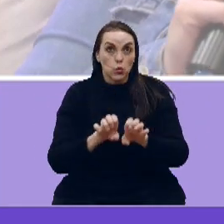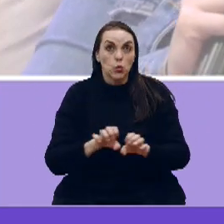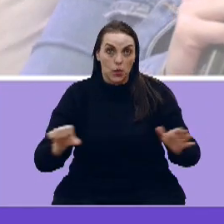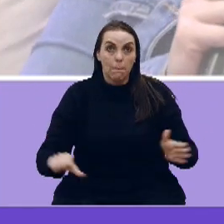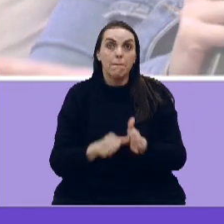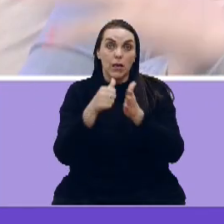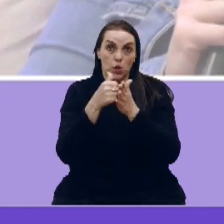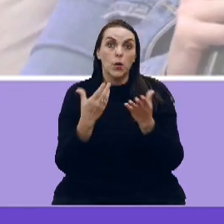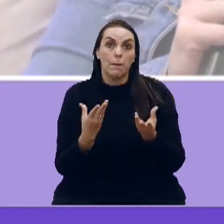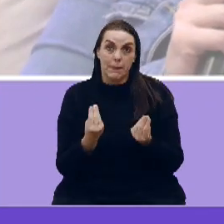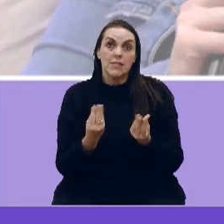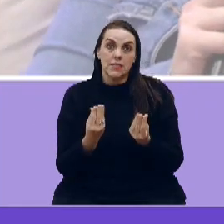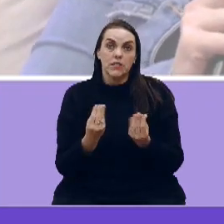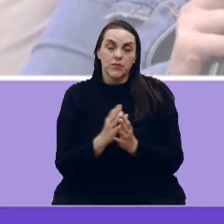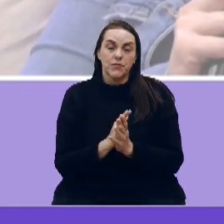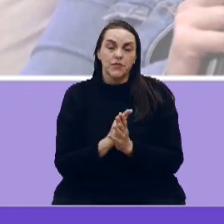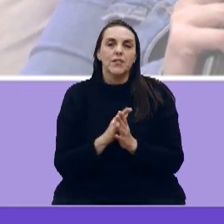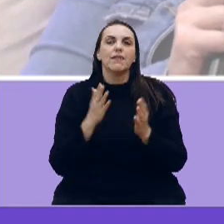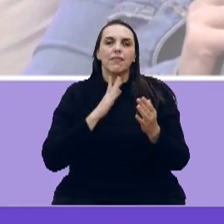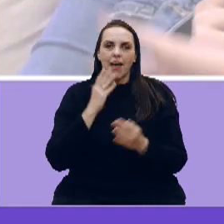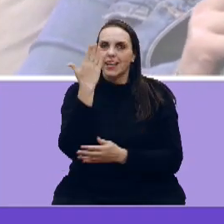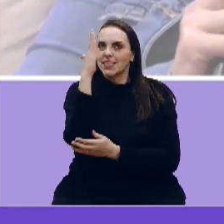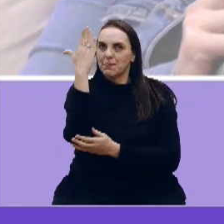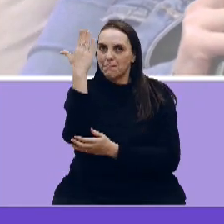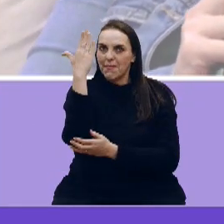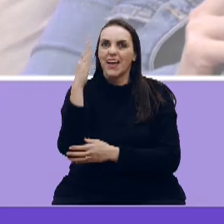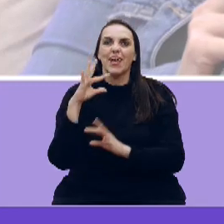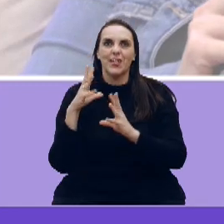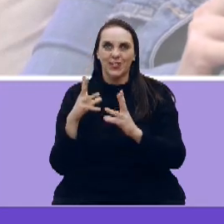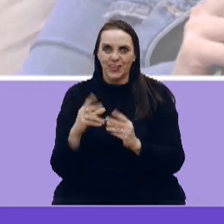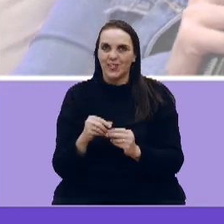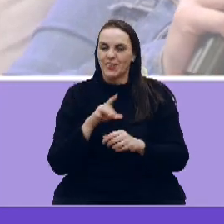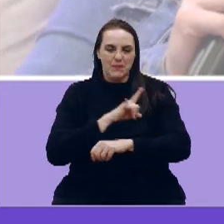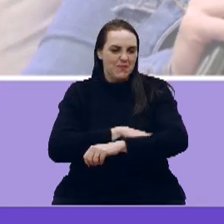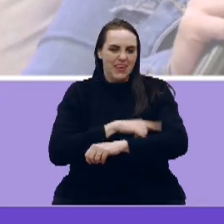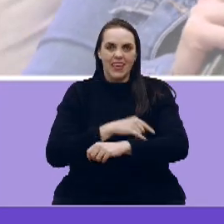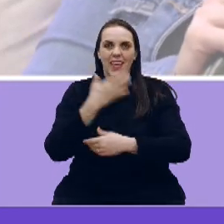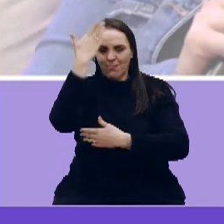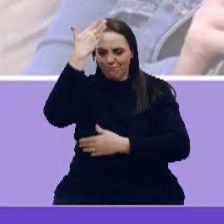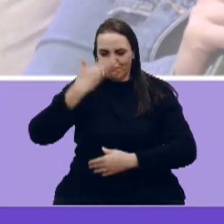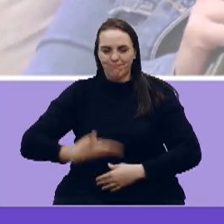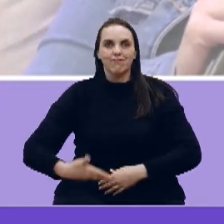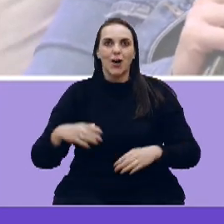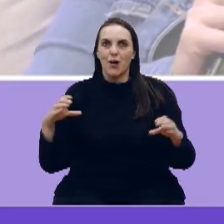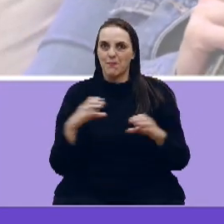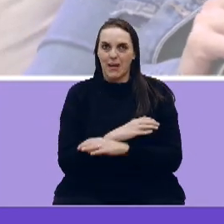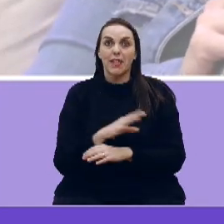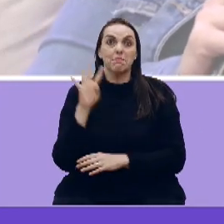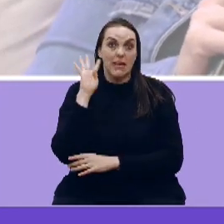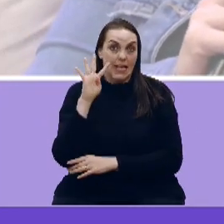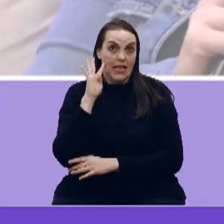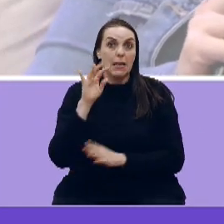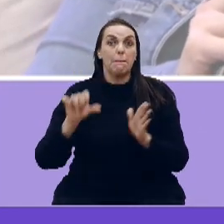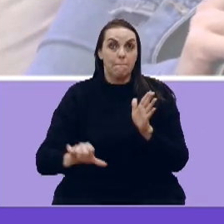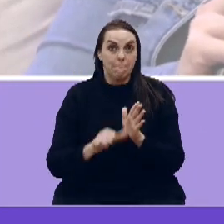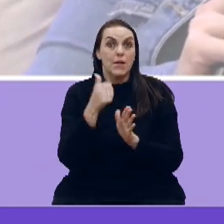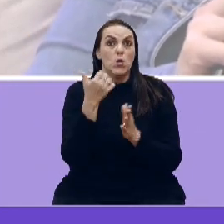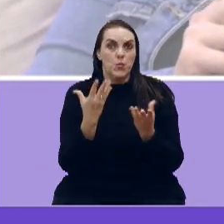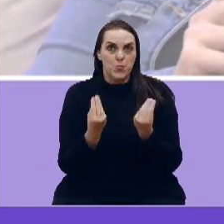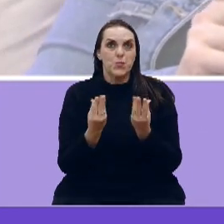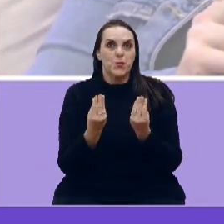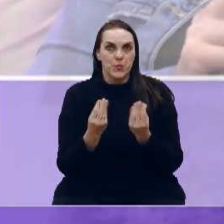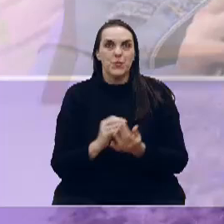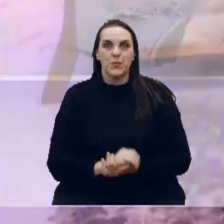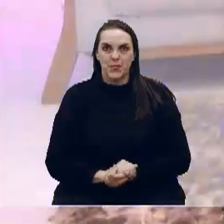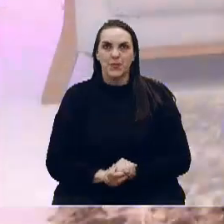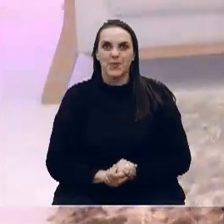né? Mas temos espelhos enormes, tu entra no banheiro, tu já tá se enxergando de corpo inteiro, bem legal, sabe? Melhorou bastante, sabe? Sim.